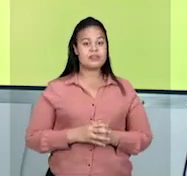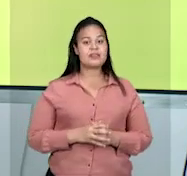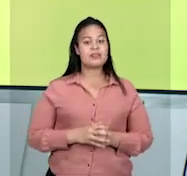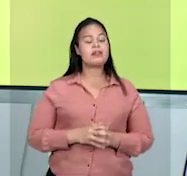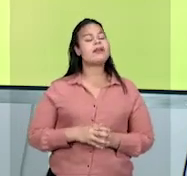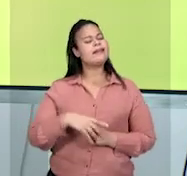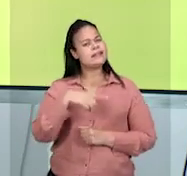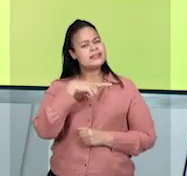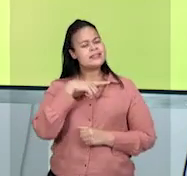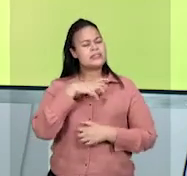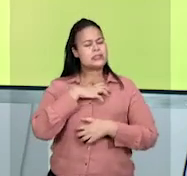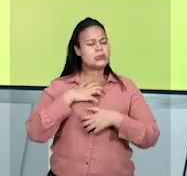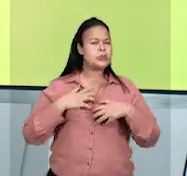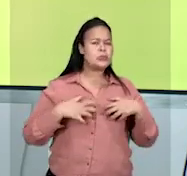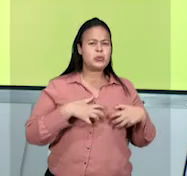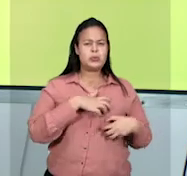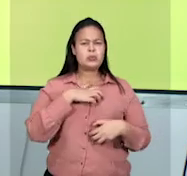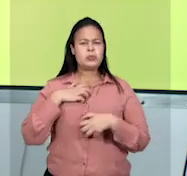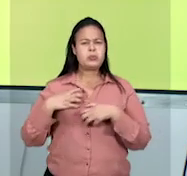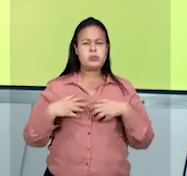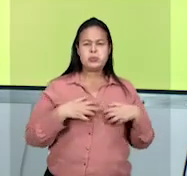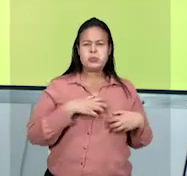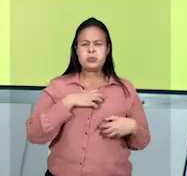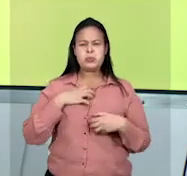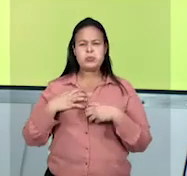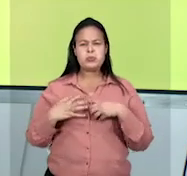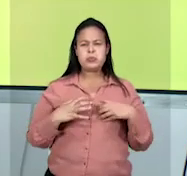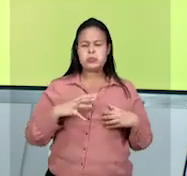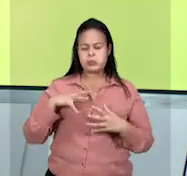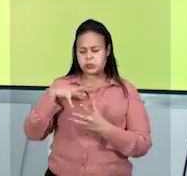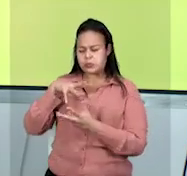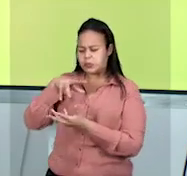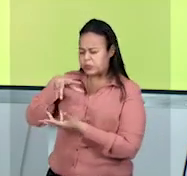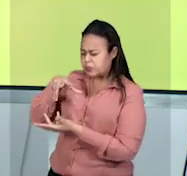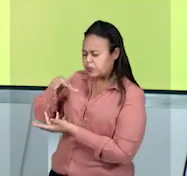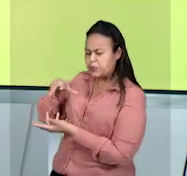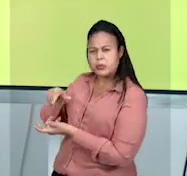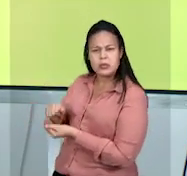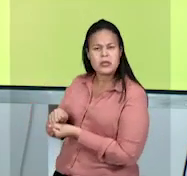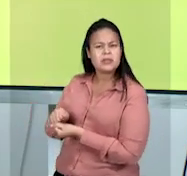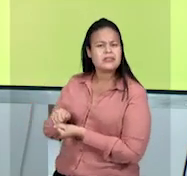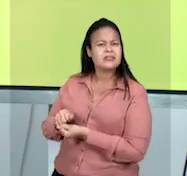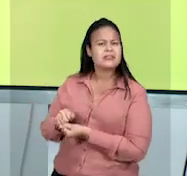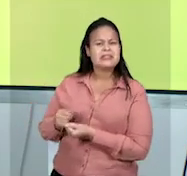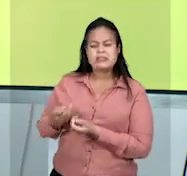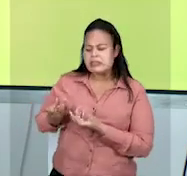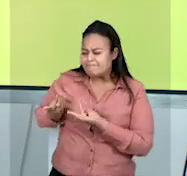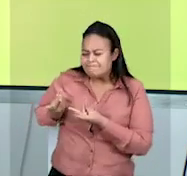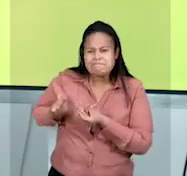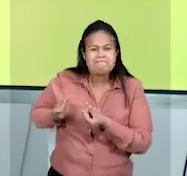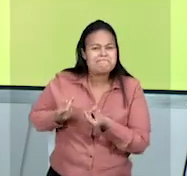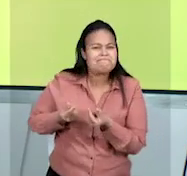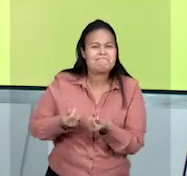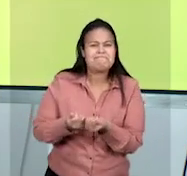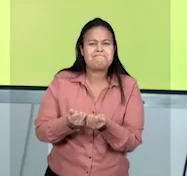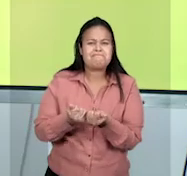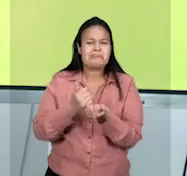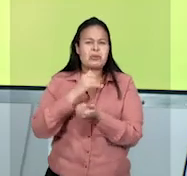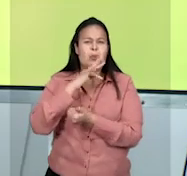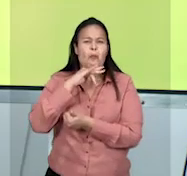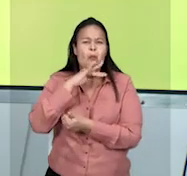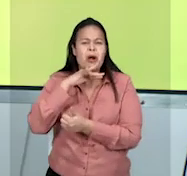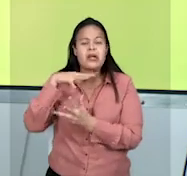ter a grande angústia da humanidade. Diante de tanta carnificina, diante de tantas coisas ruins,